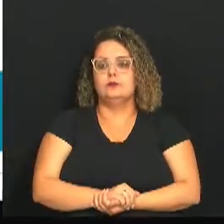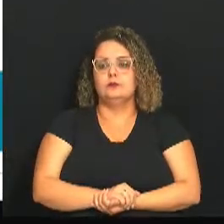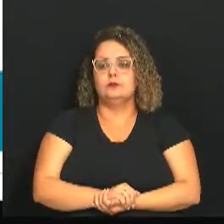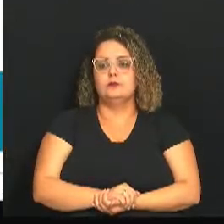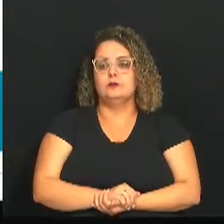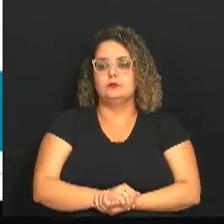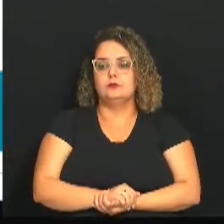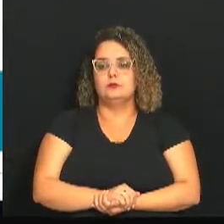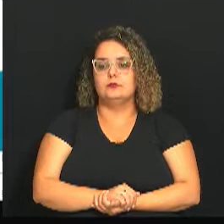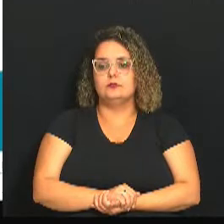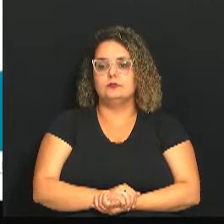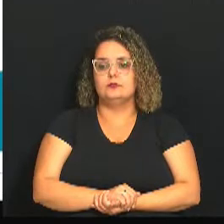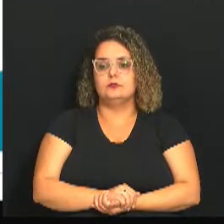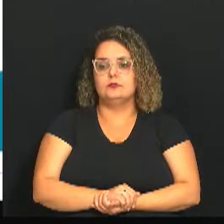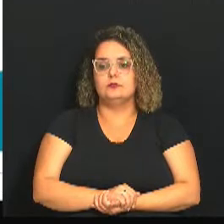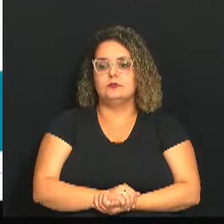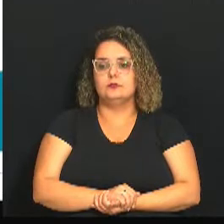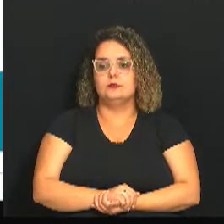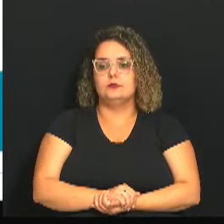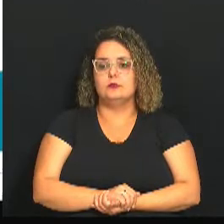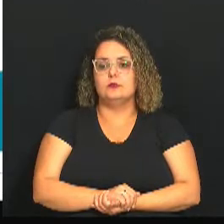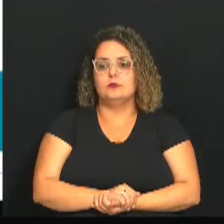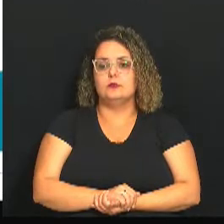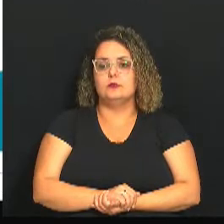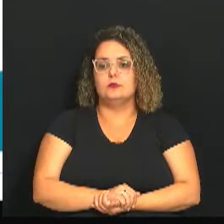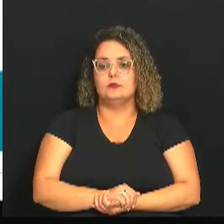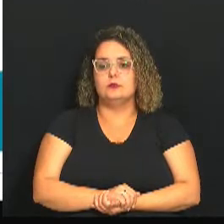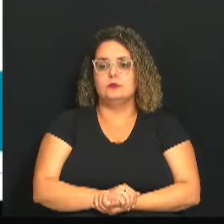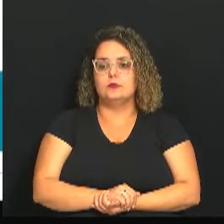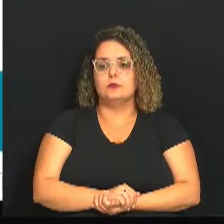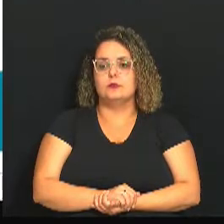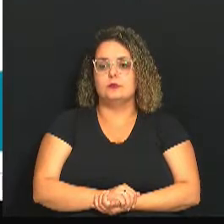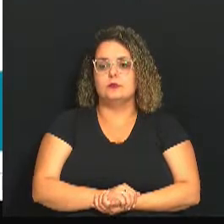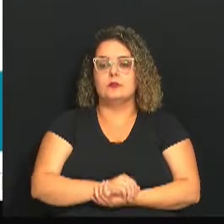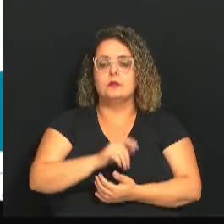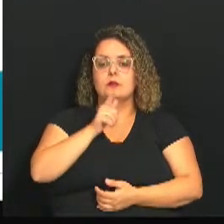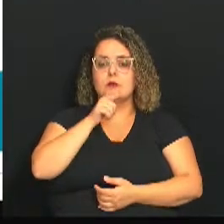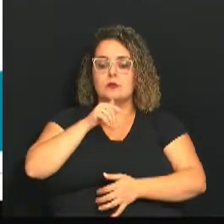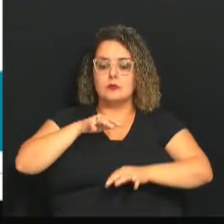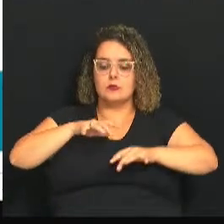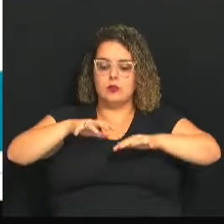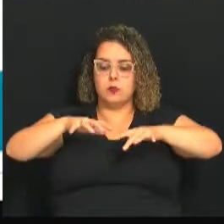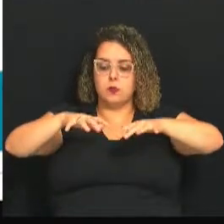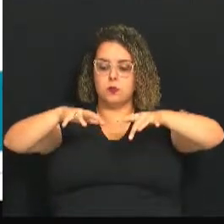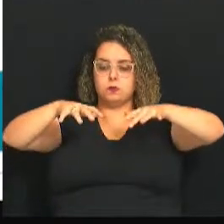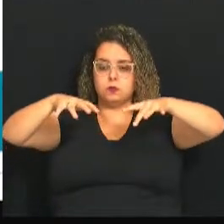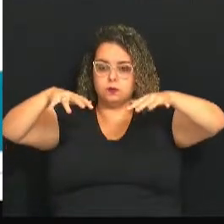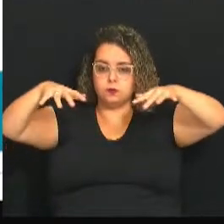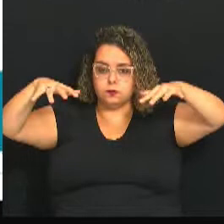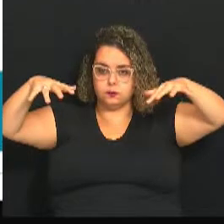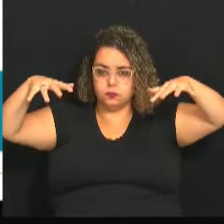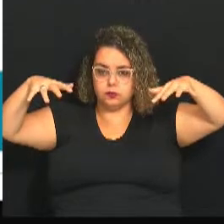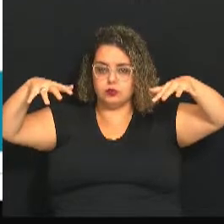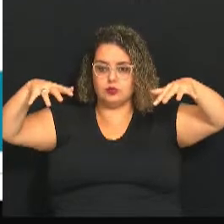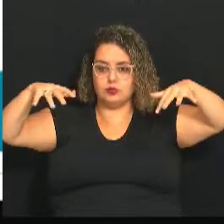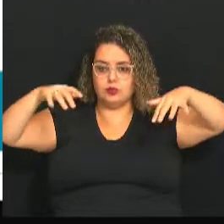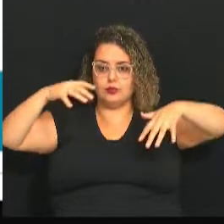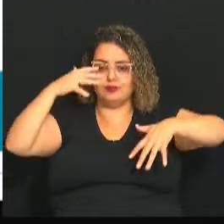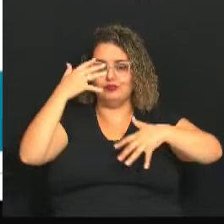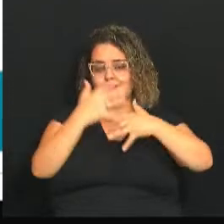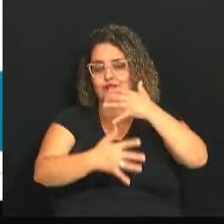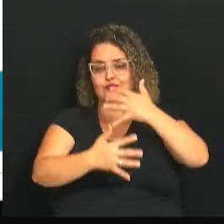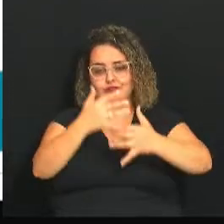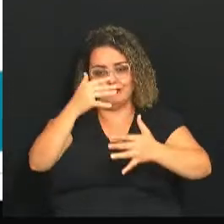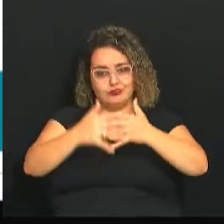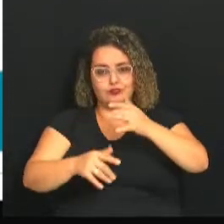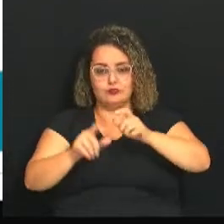né, que há esse acúmulo de águas que causa algum transtorno à população. A gente vê que tem uma